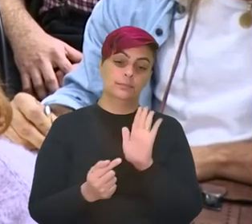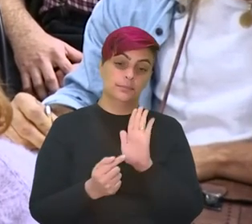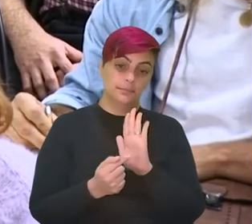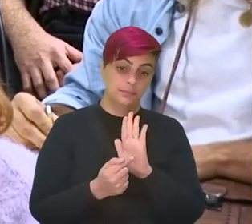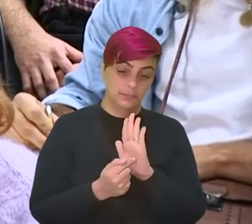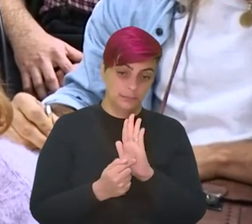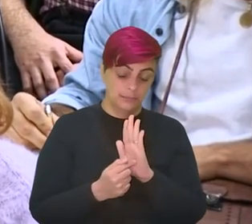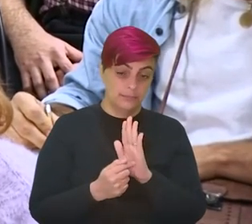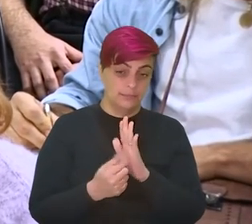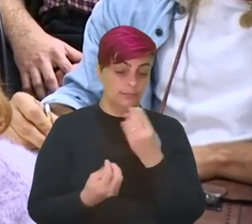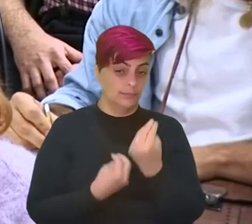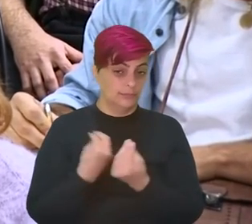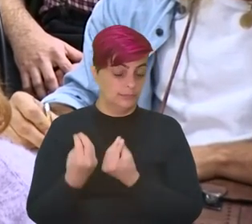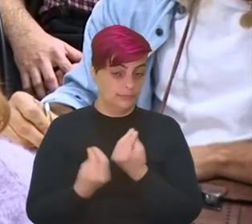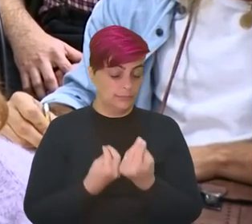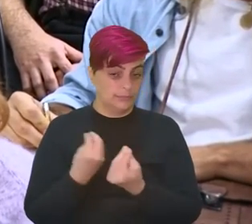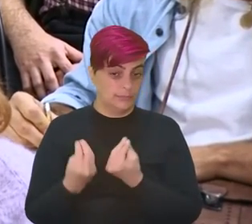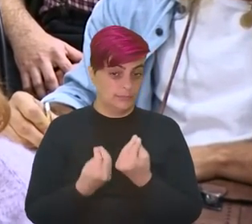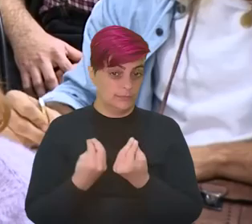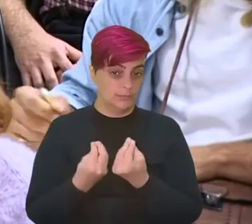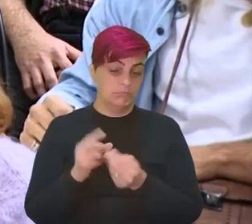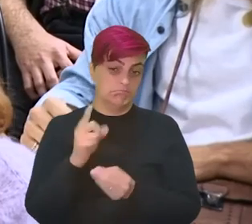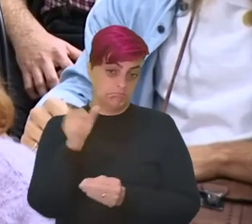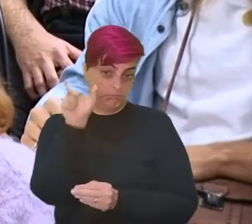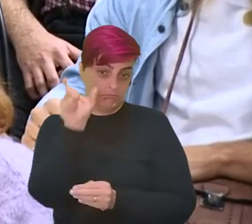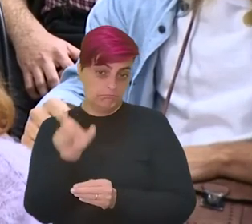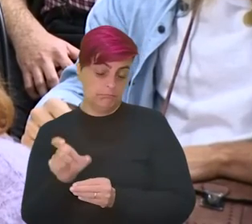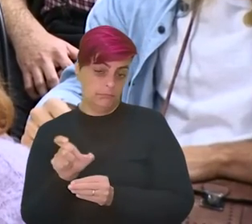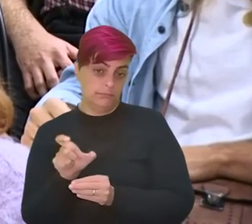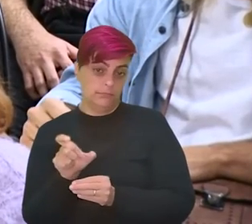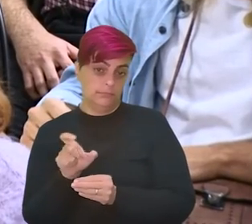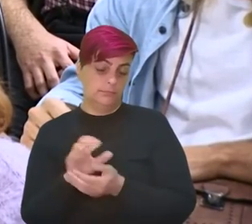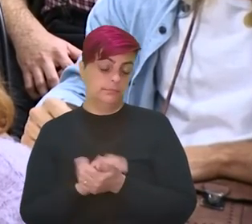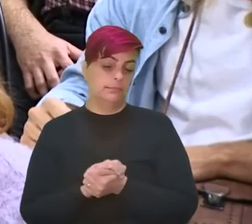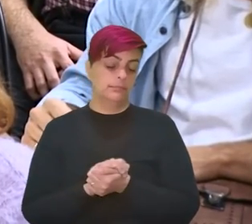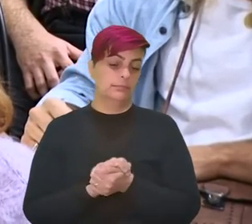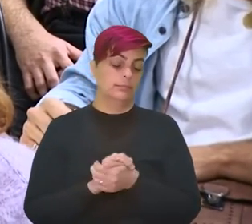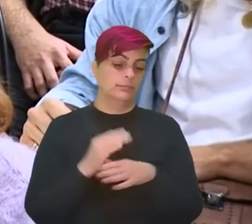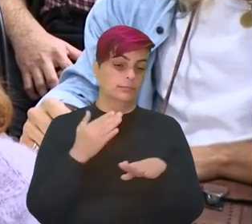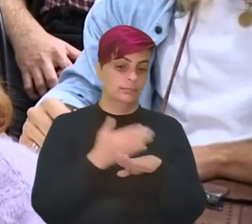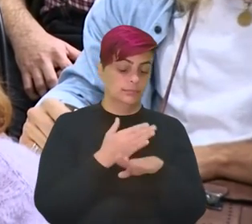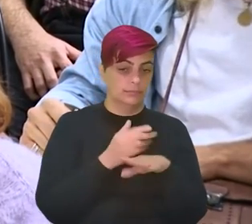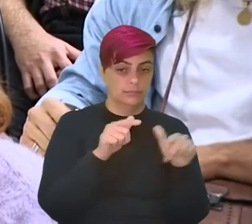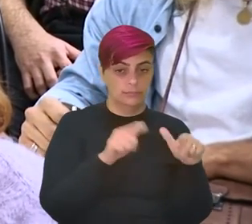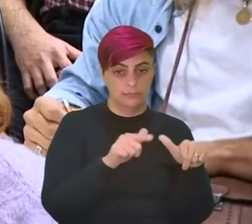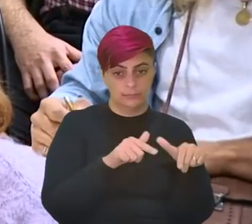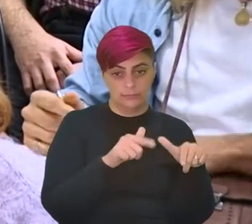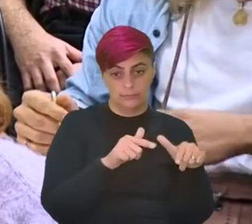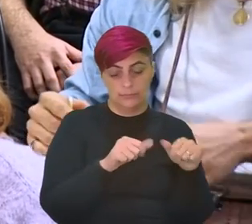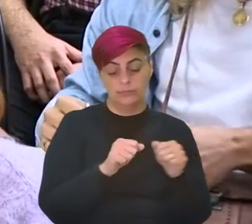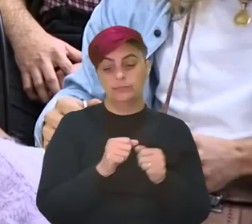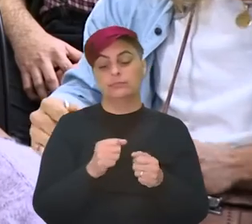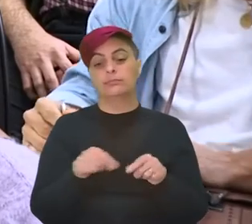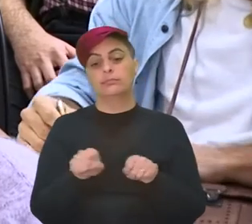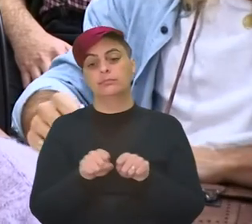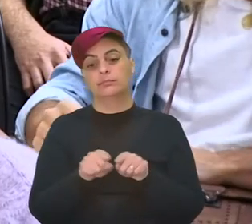do modo como o Flaherty, entre os esquimós, os Inuit, e o Malinowski, entre